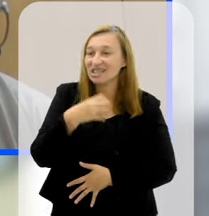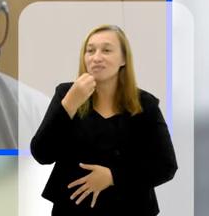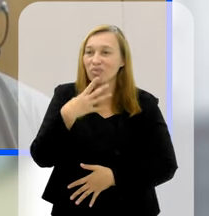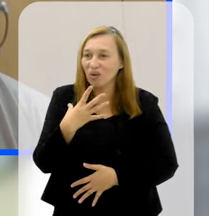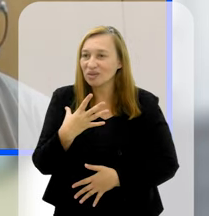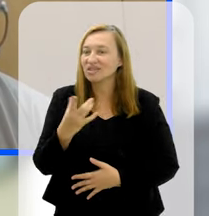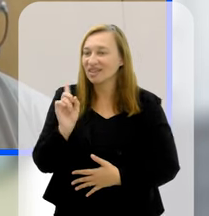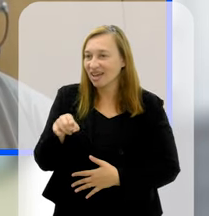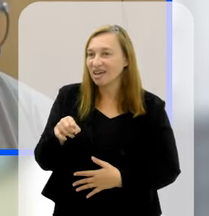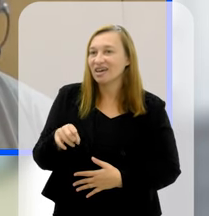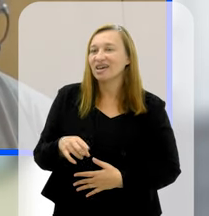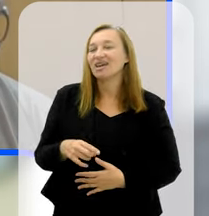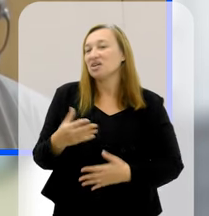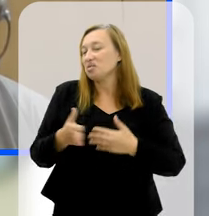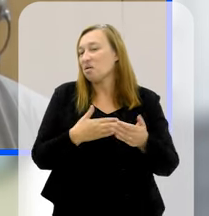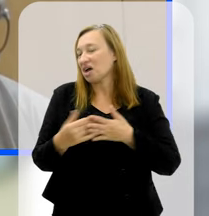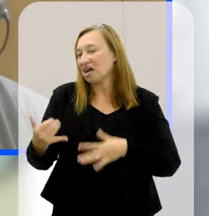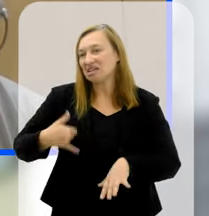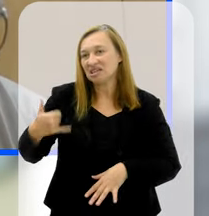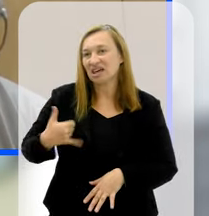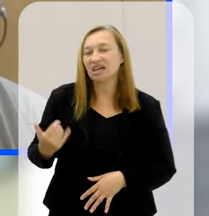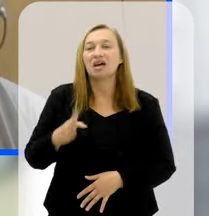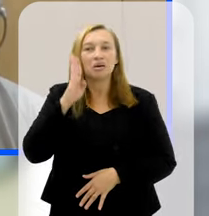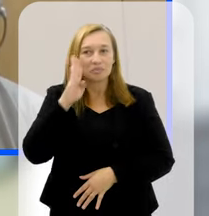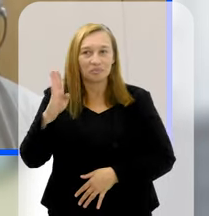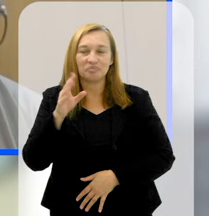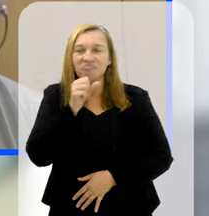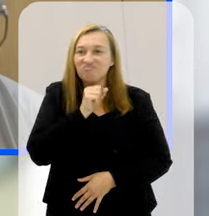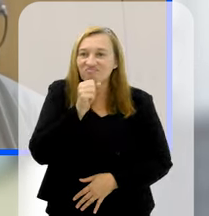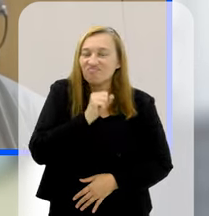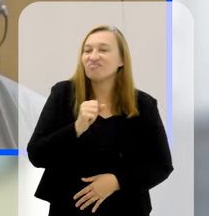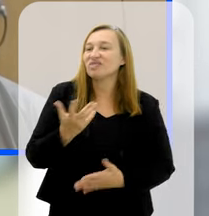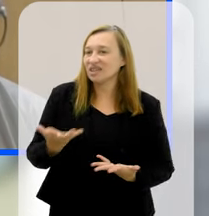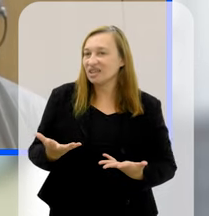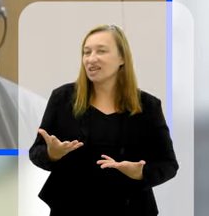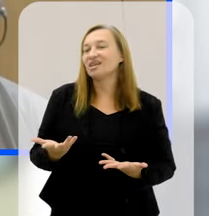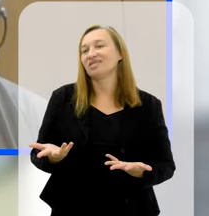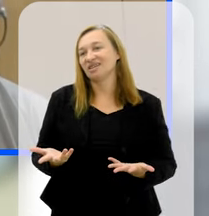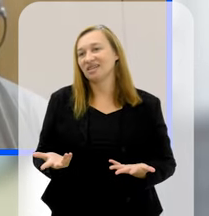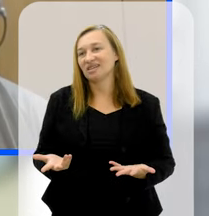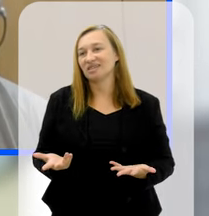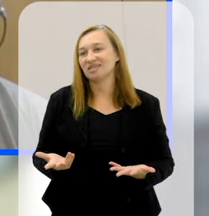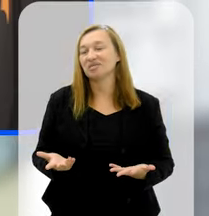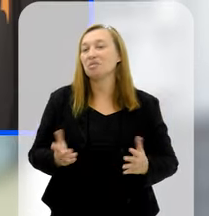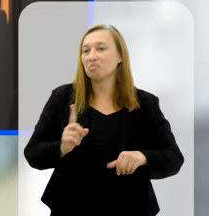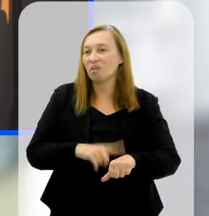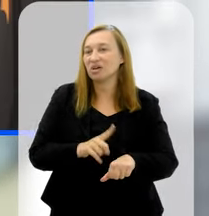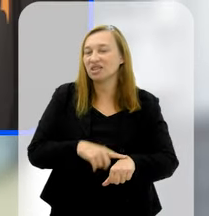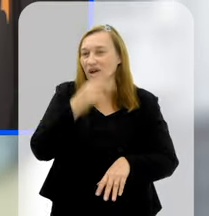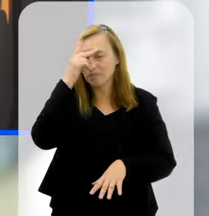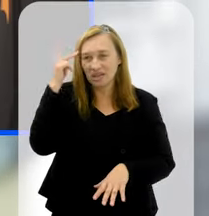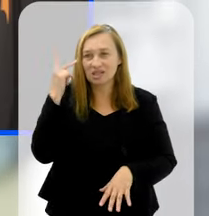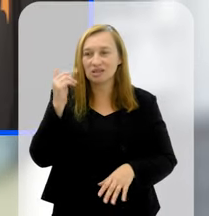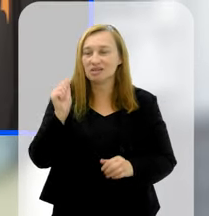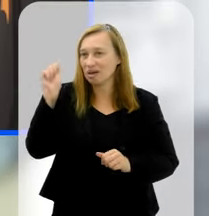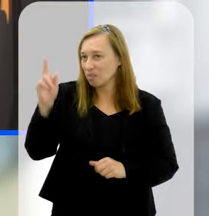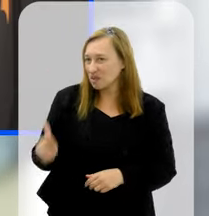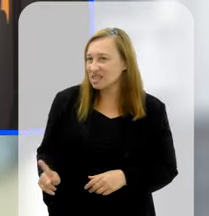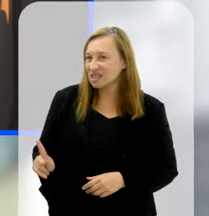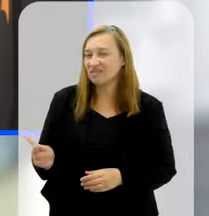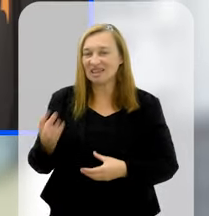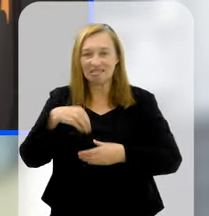se sentir útil, né? Seja qual for a idade, principalmente na idade mais avançada, que é o momento em que a pessoa